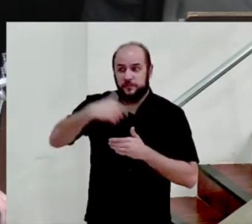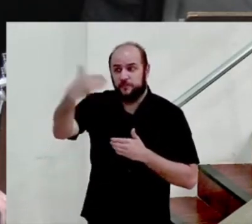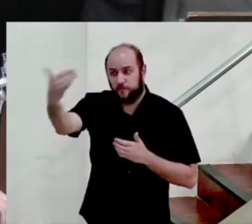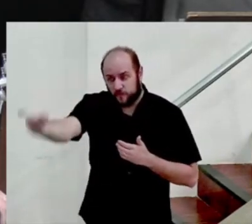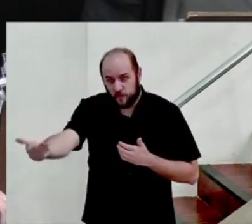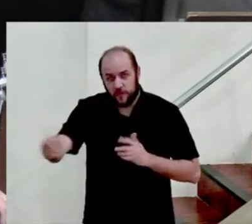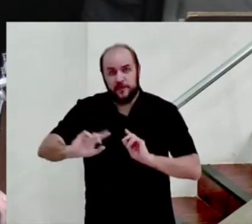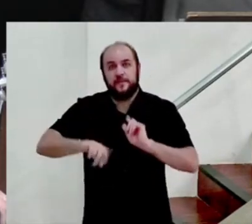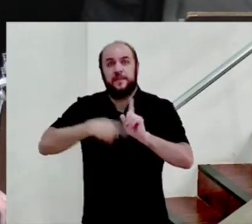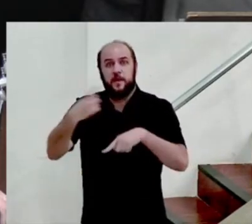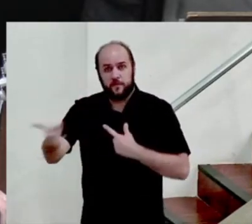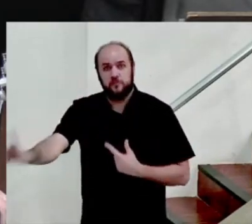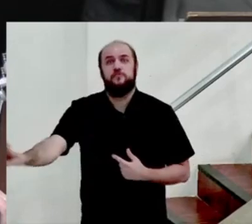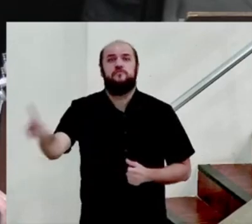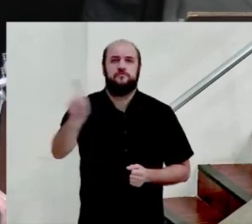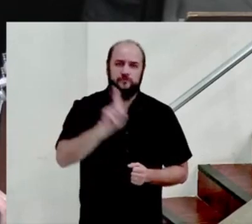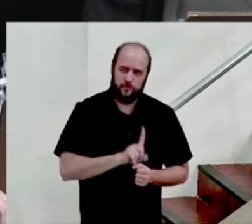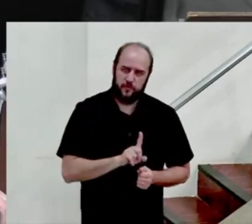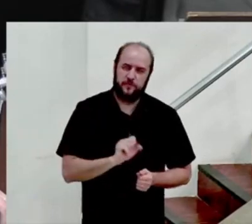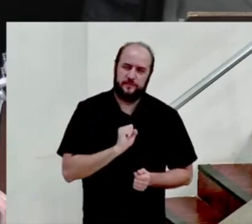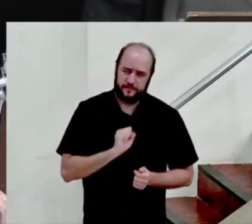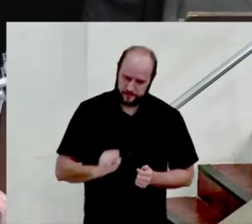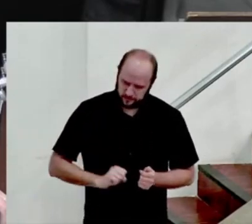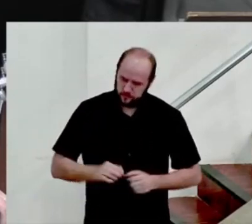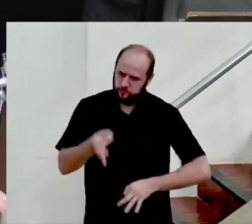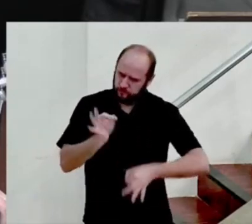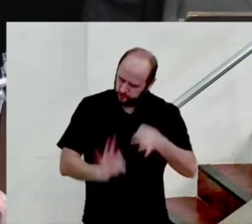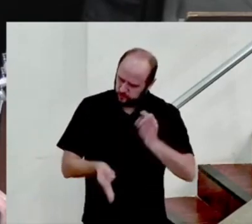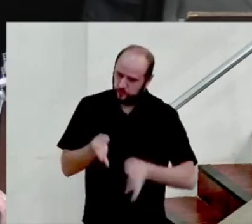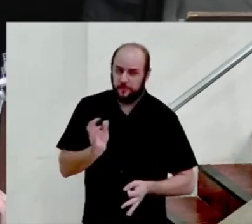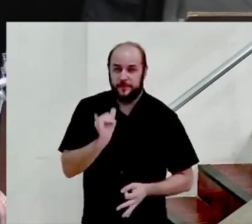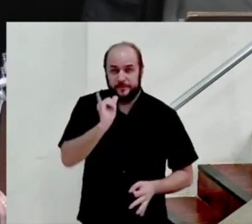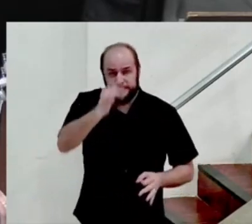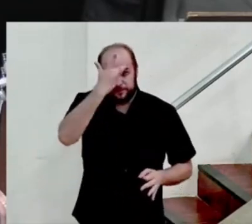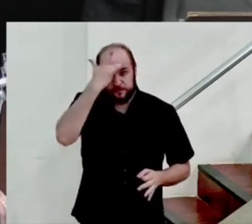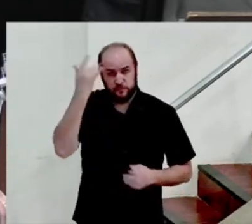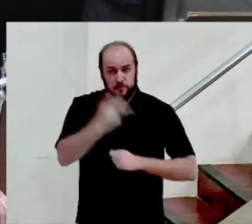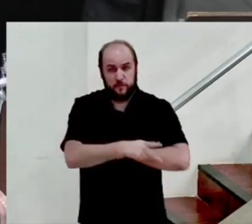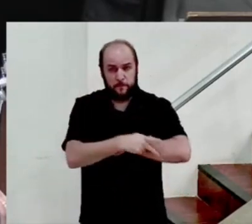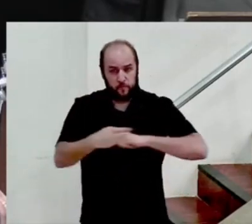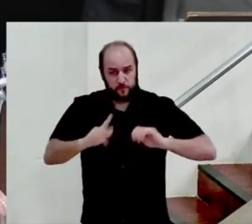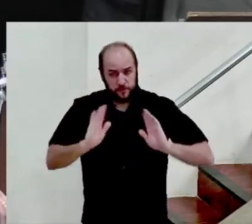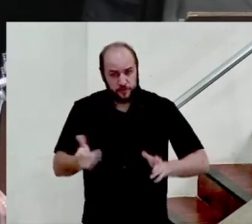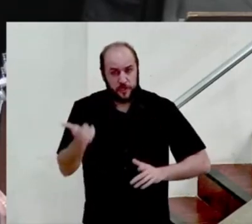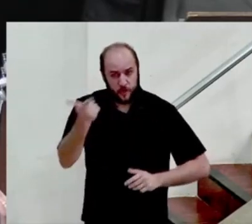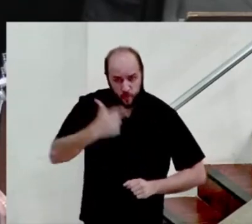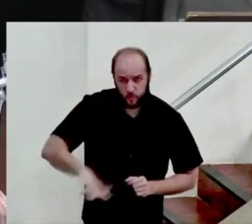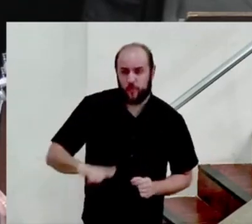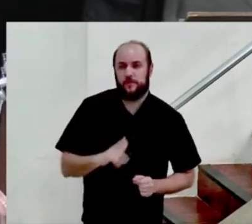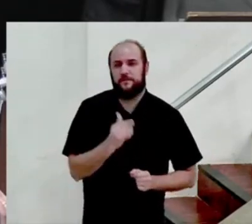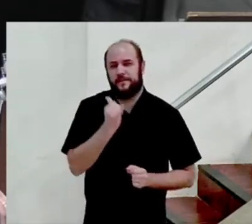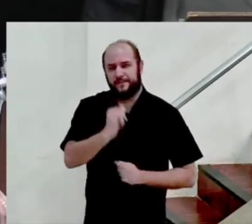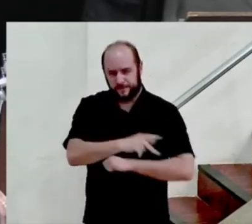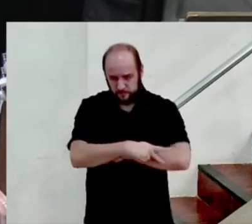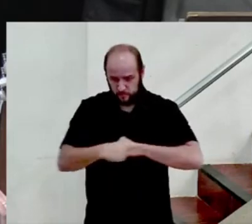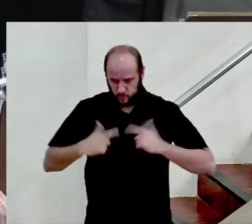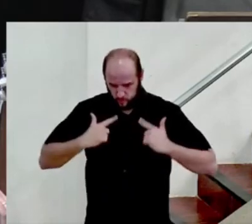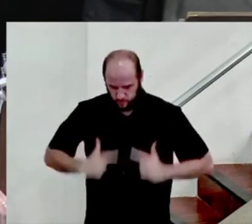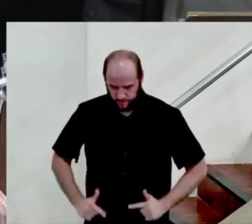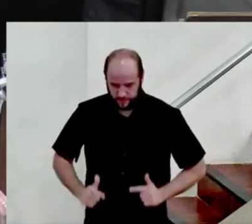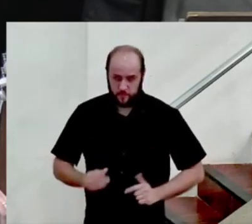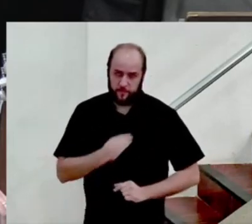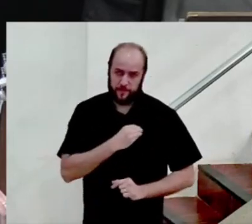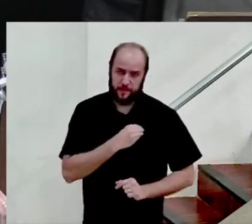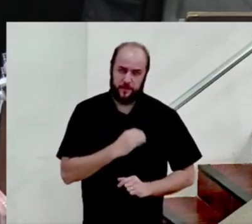ao sacerdote, e o sacerdote então julgaria se essa pessoa estava limpa, se ela tinha se purificado dos seus